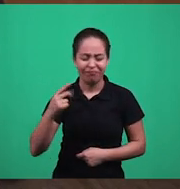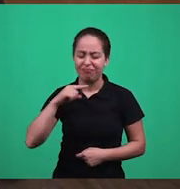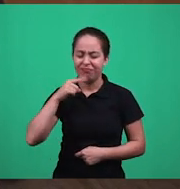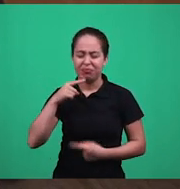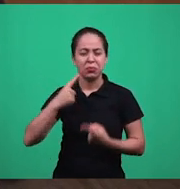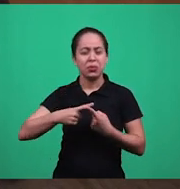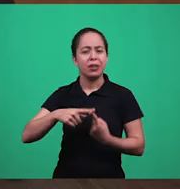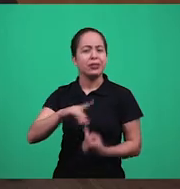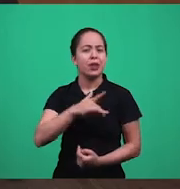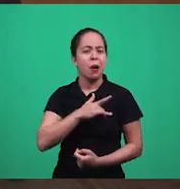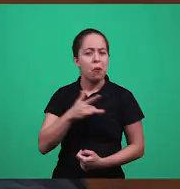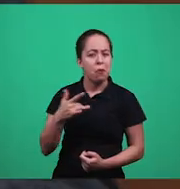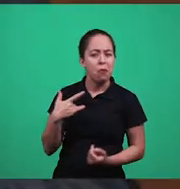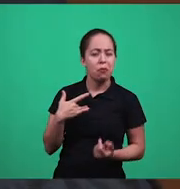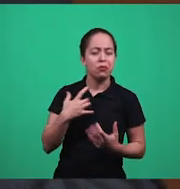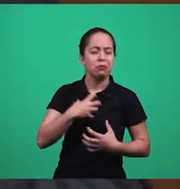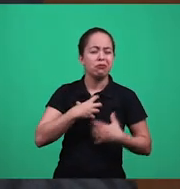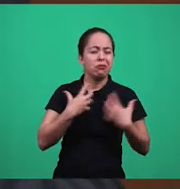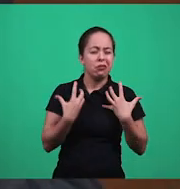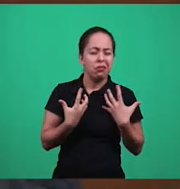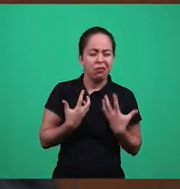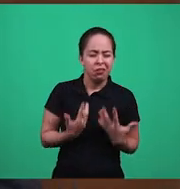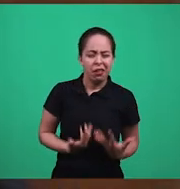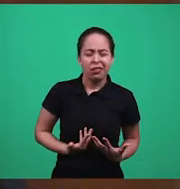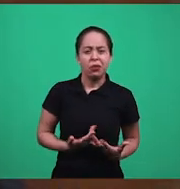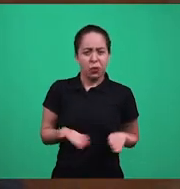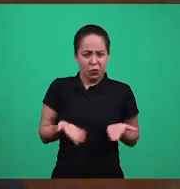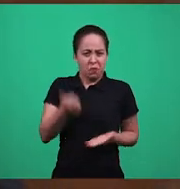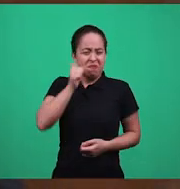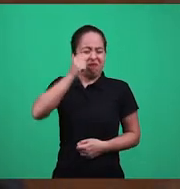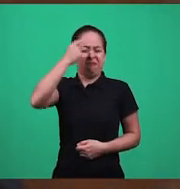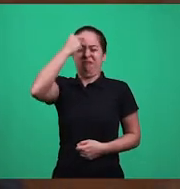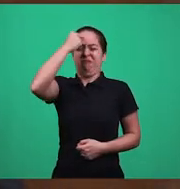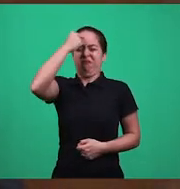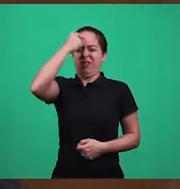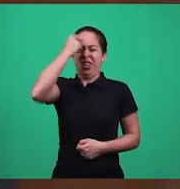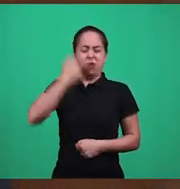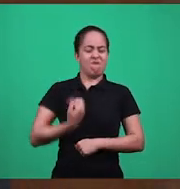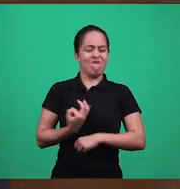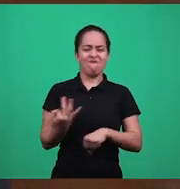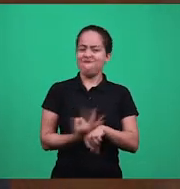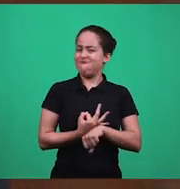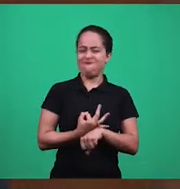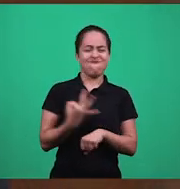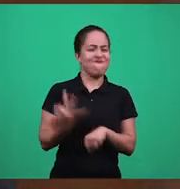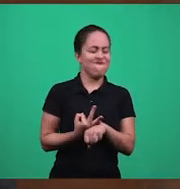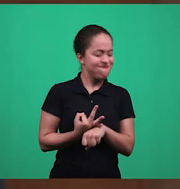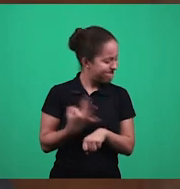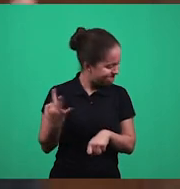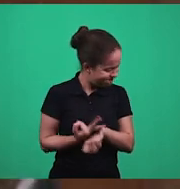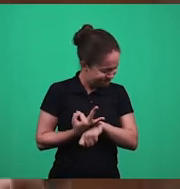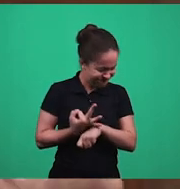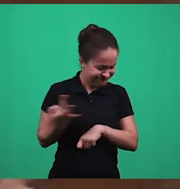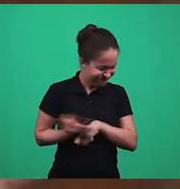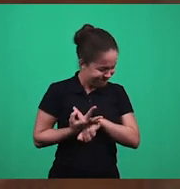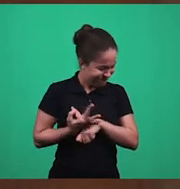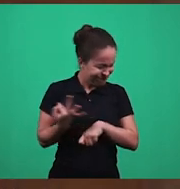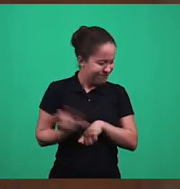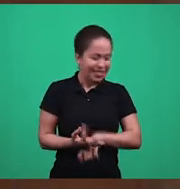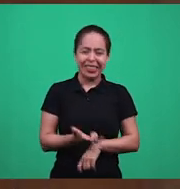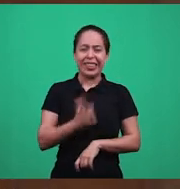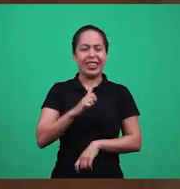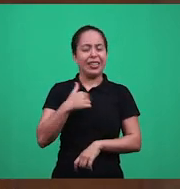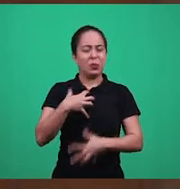cansada. E hoje ela pensou consigo: eu não aguento mais. Não estou